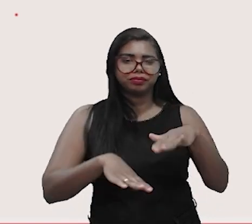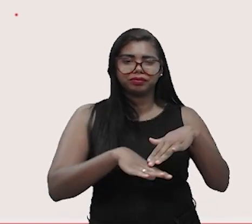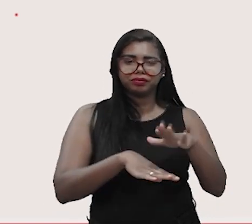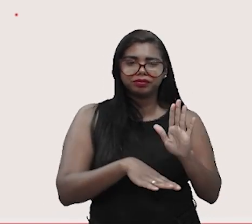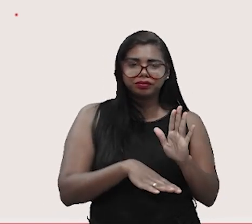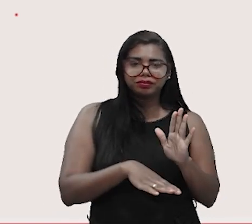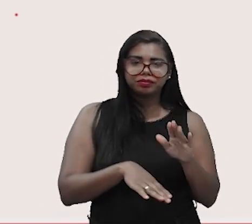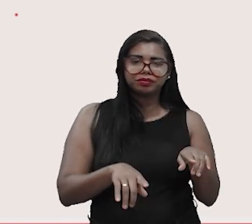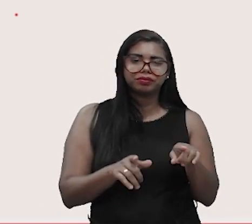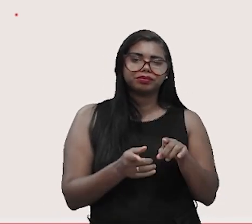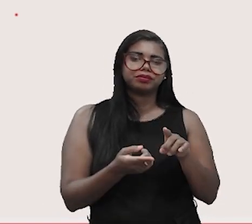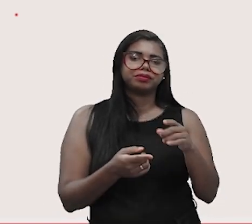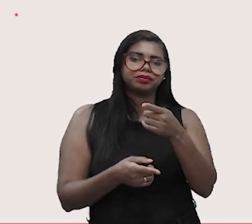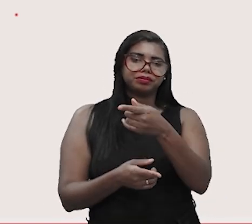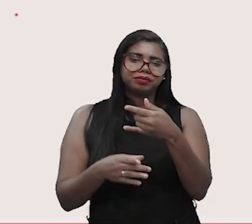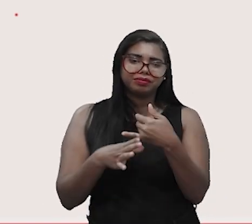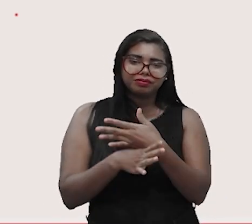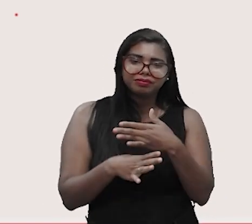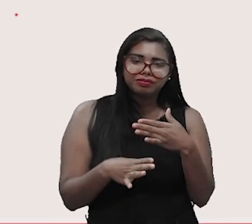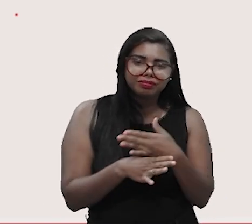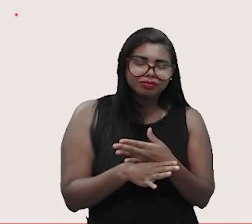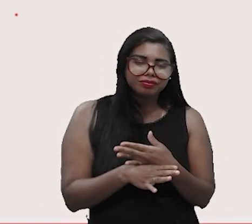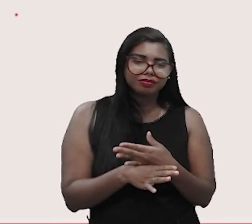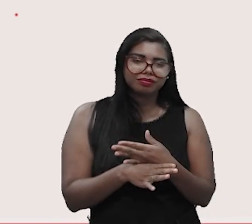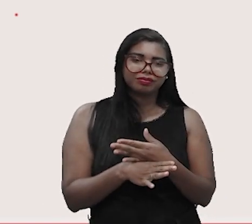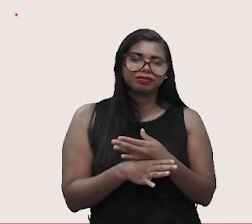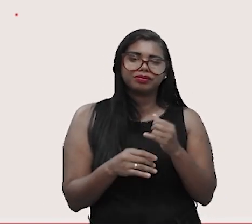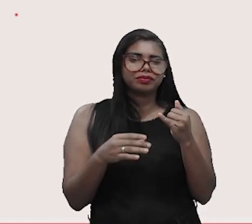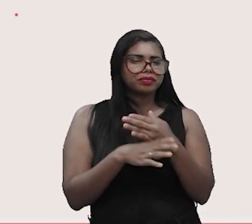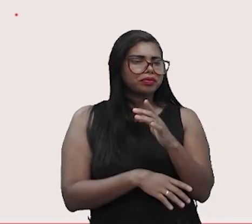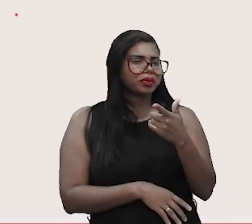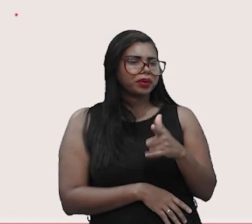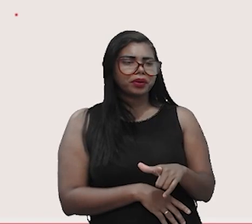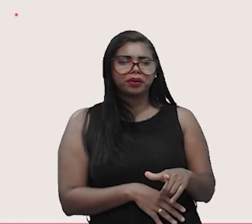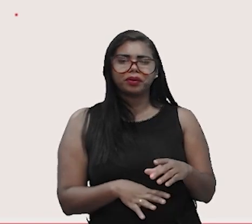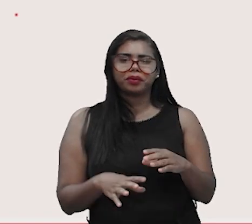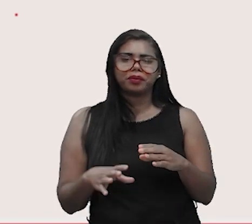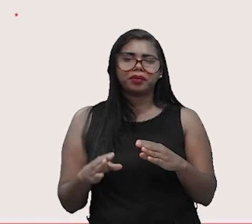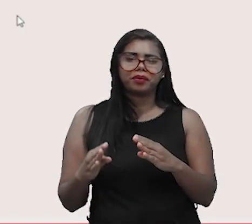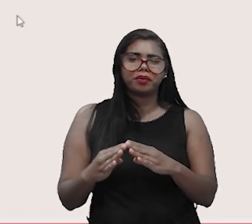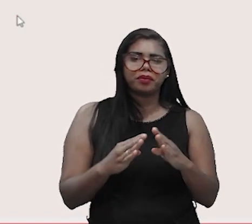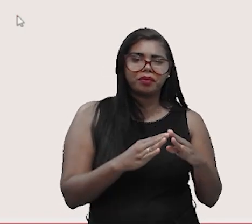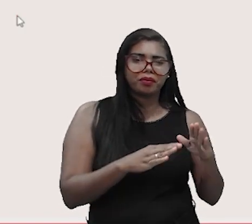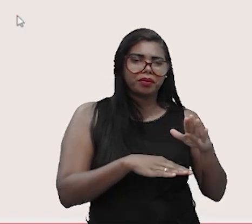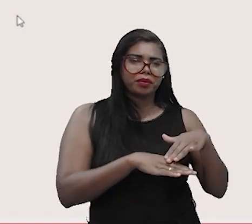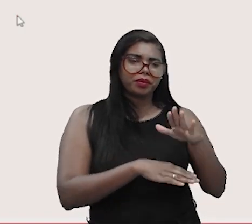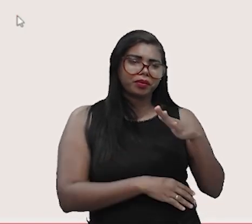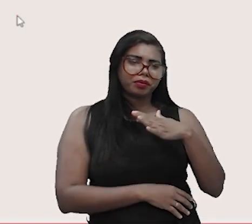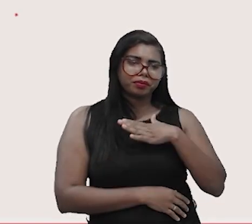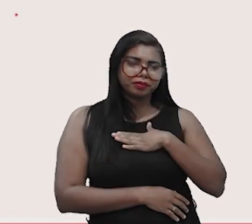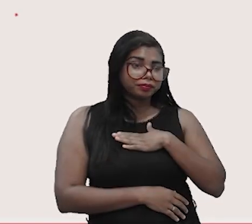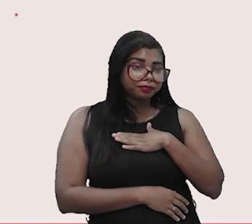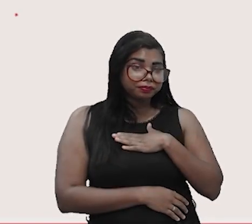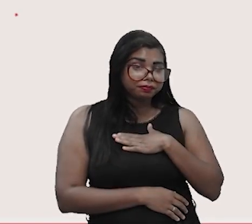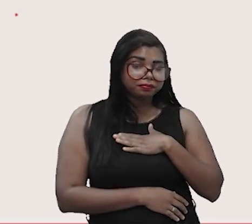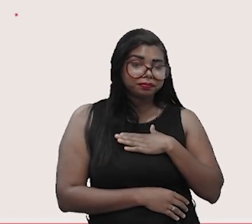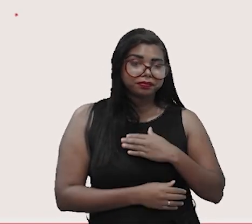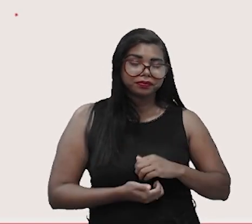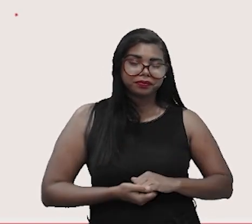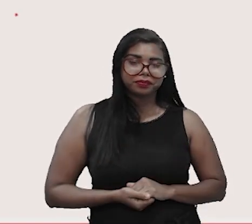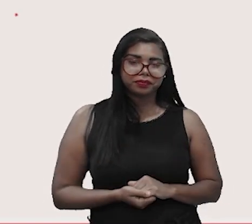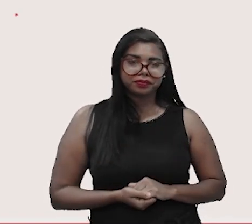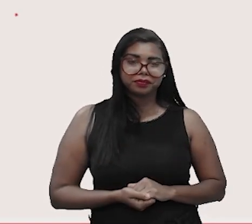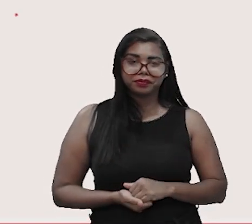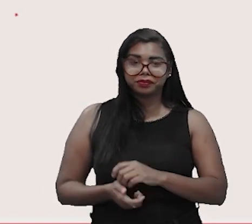cidade não mora mais em mim. Olha aqui,